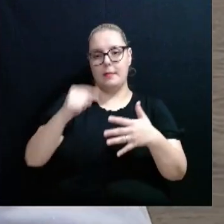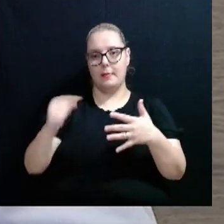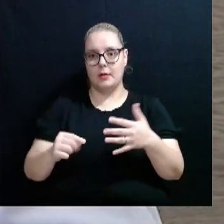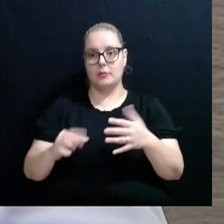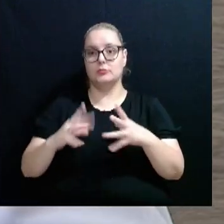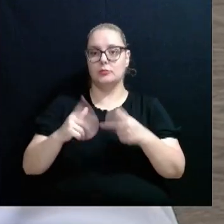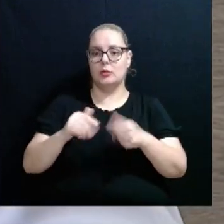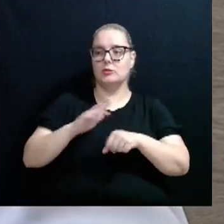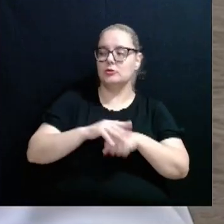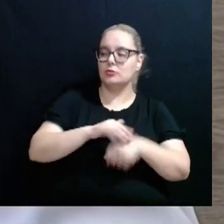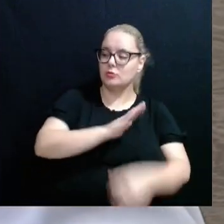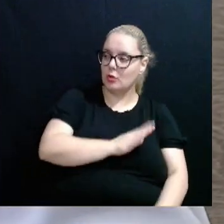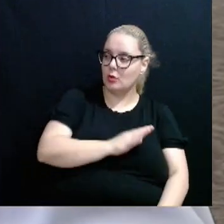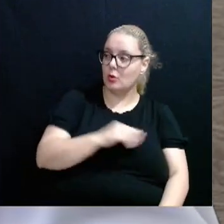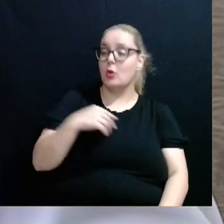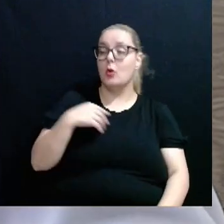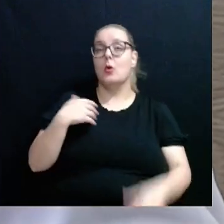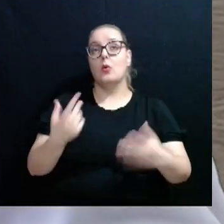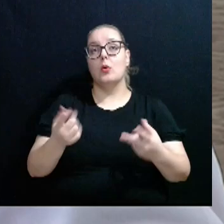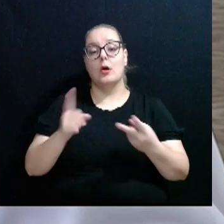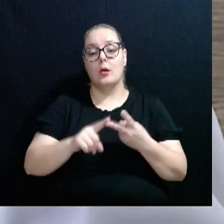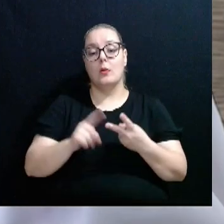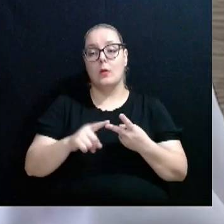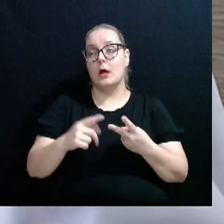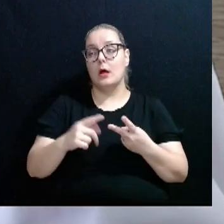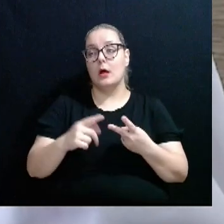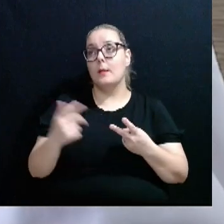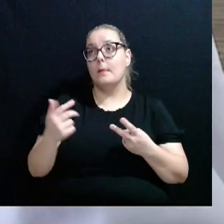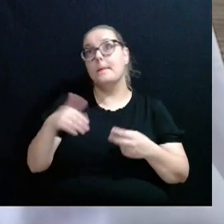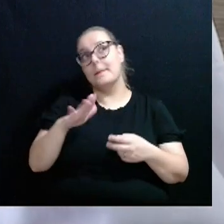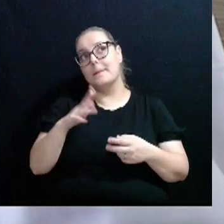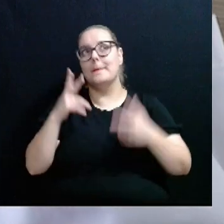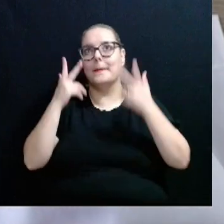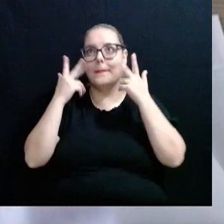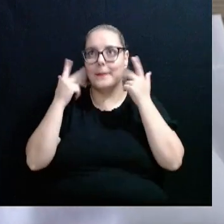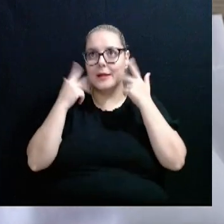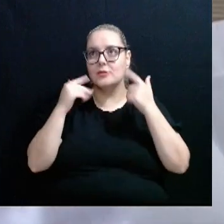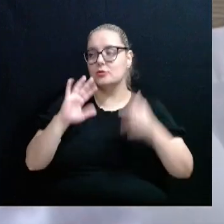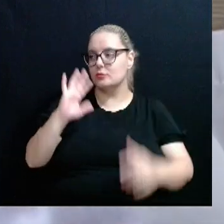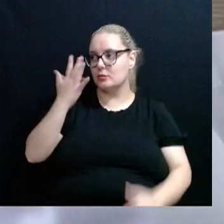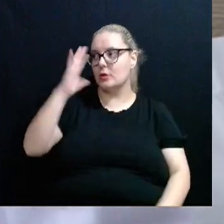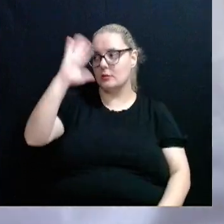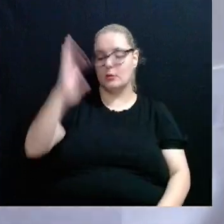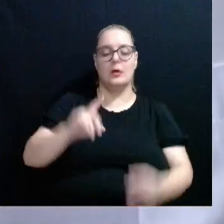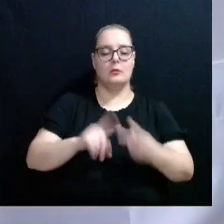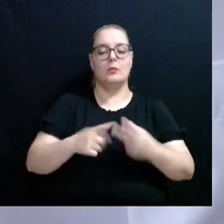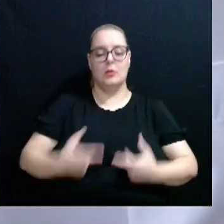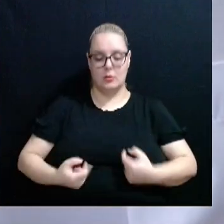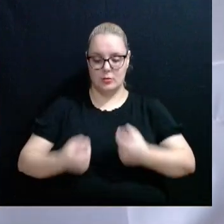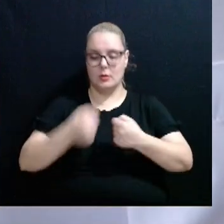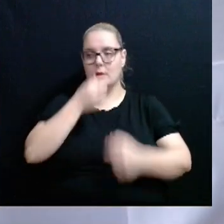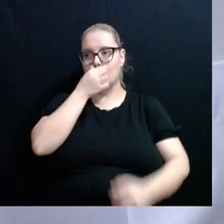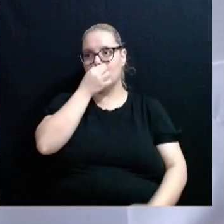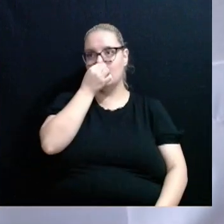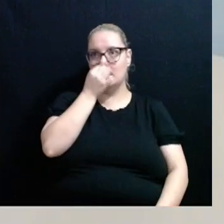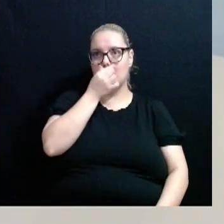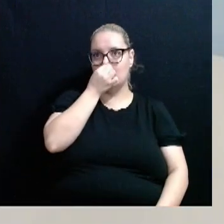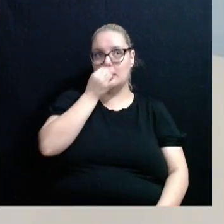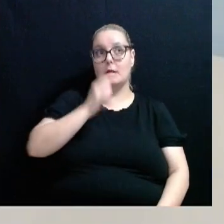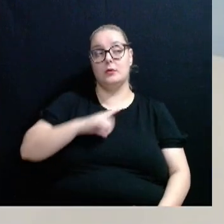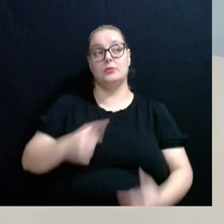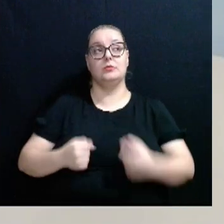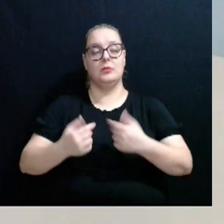que é a segunda doença mais popular hoje no Brasil? Câncer. Então eu tenho câncer. E assim vai descendo esse